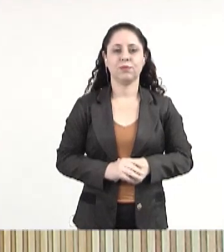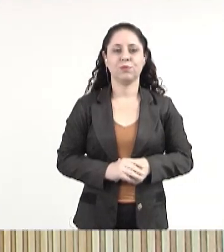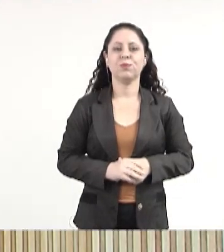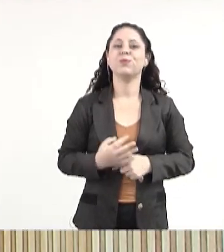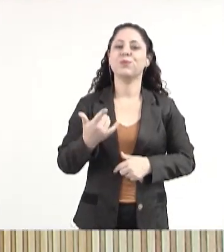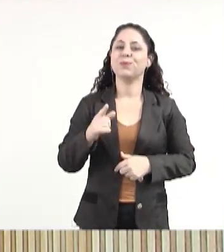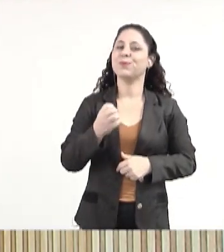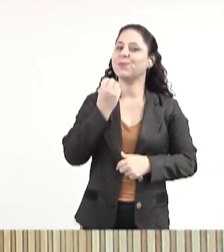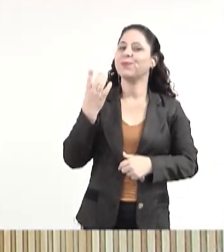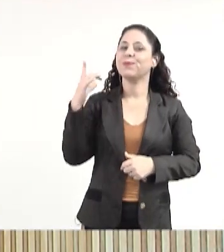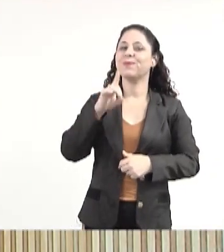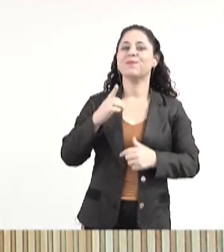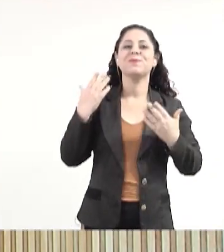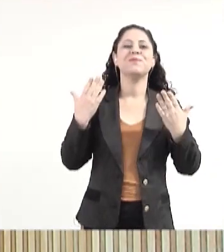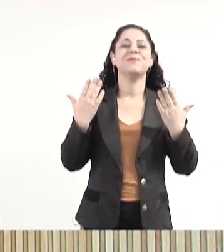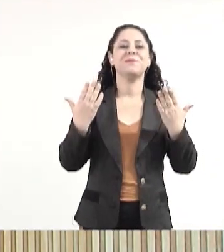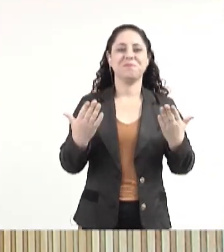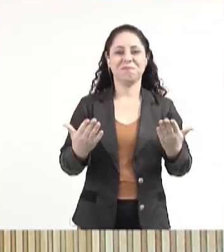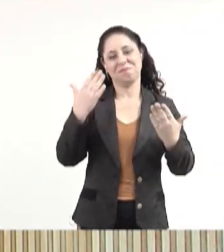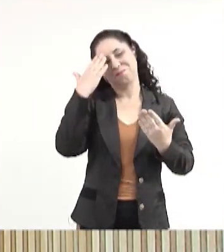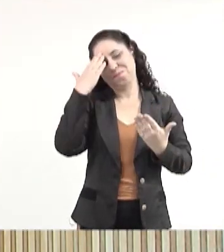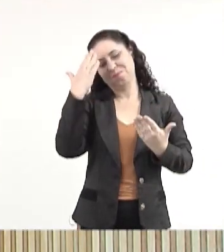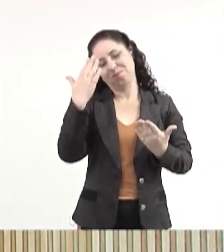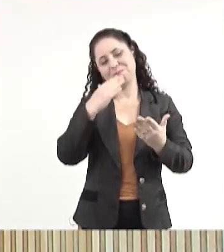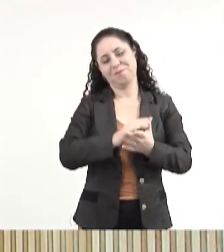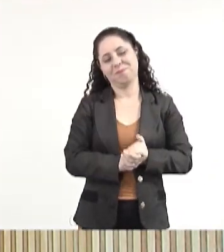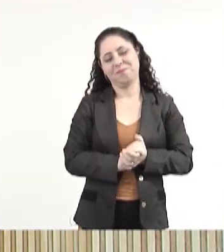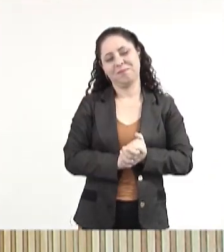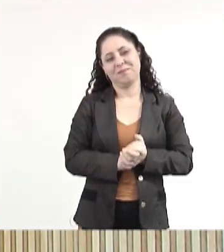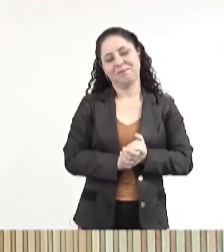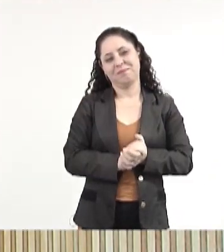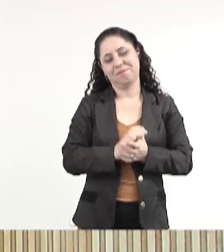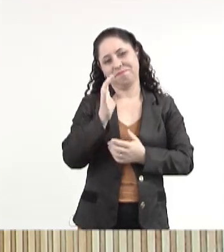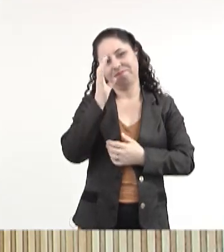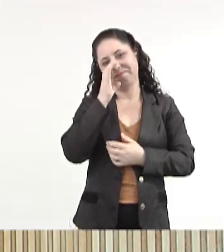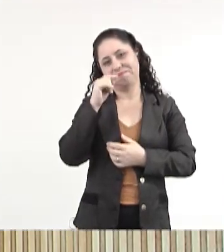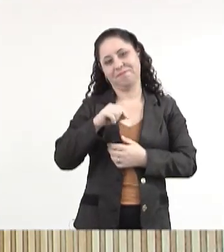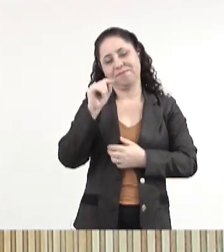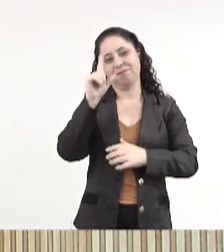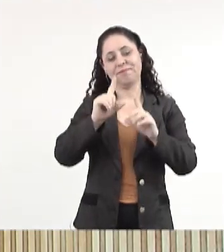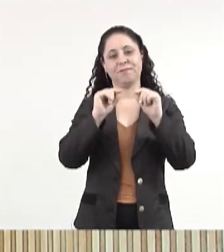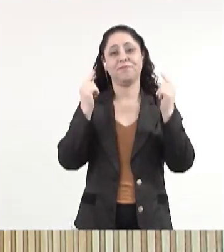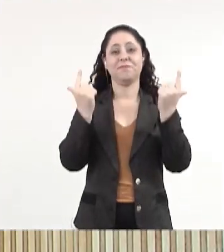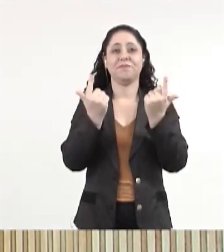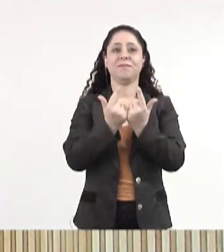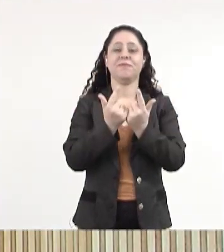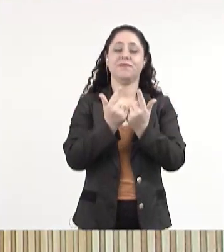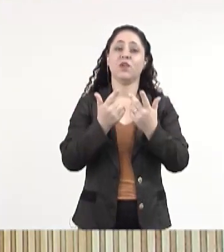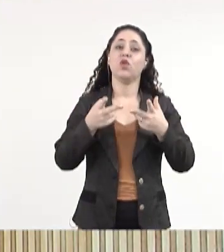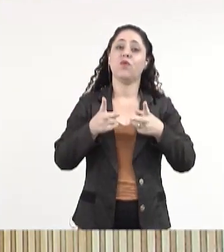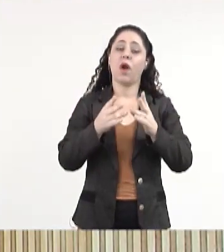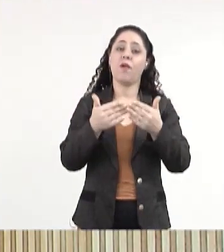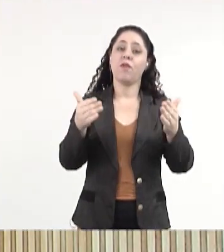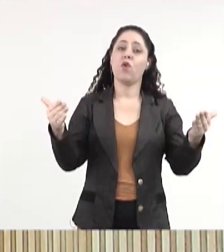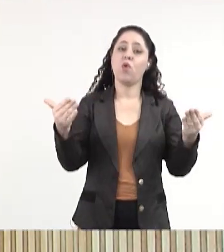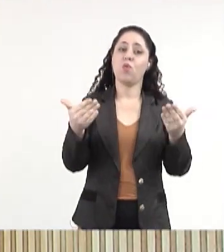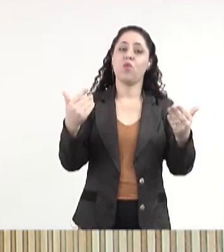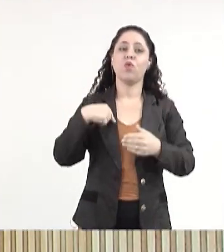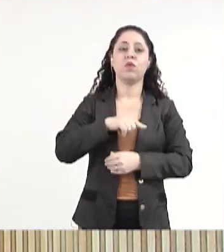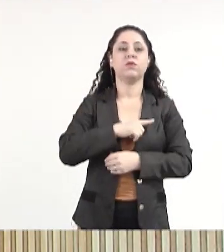Mais uma vez, muito bom dia para você e obrigado pela sua audiência aqui na TV Alemes. Você segue ao vivo com a